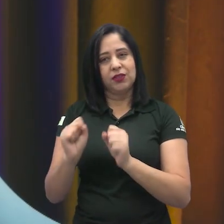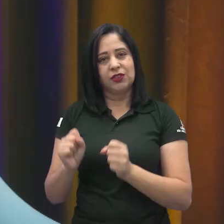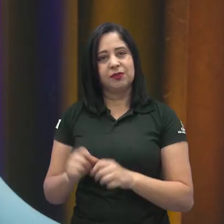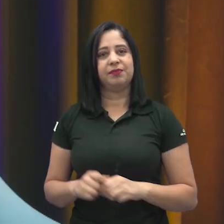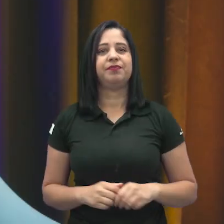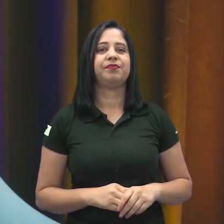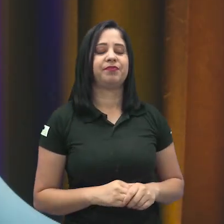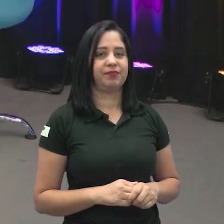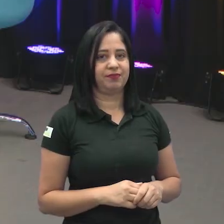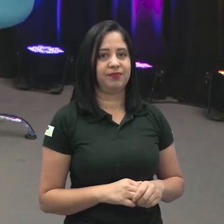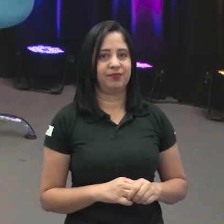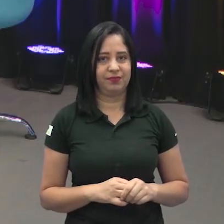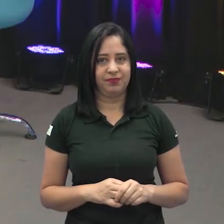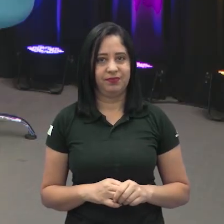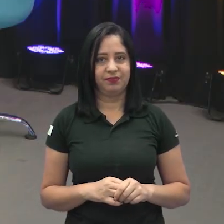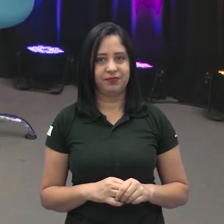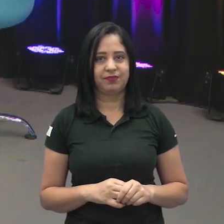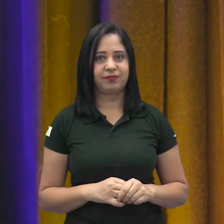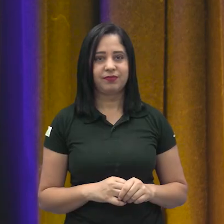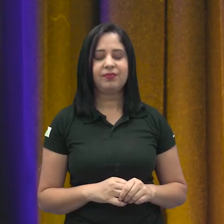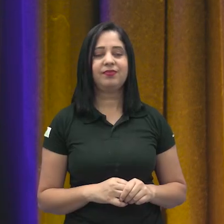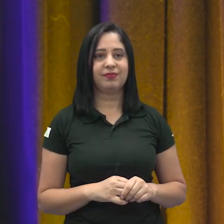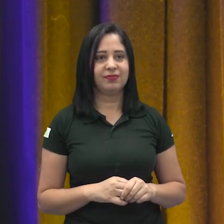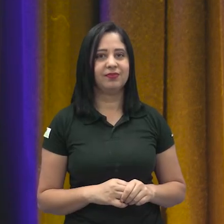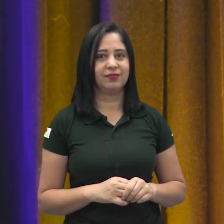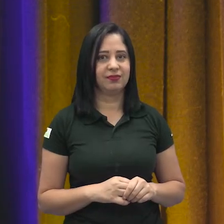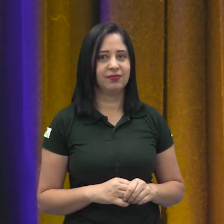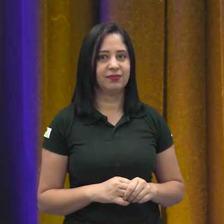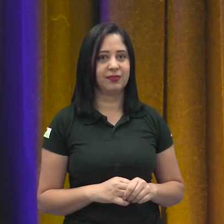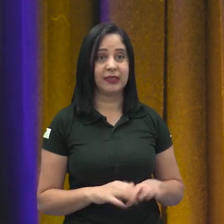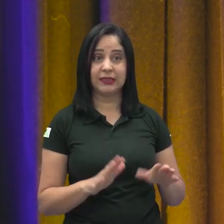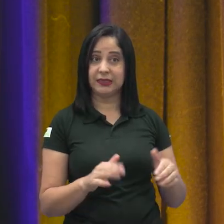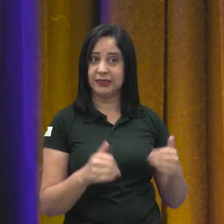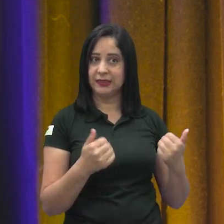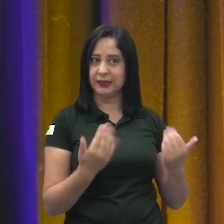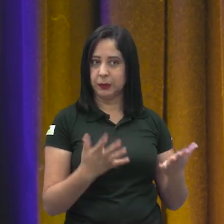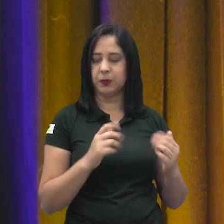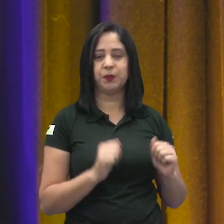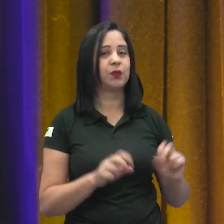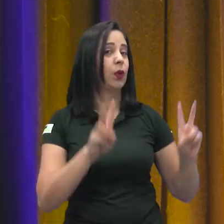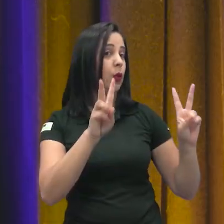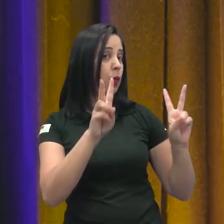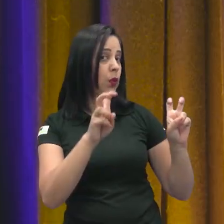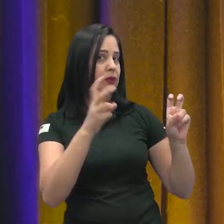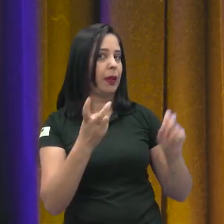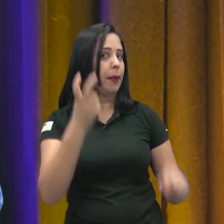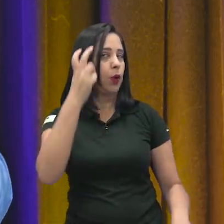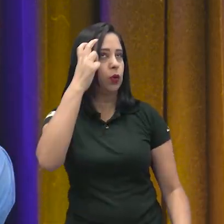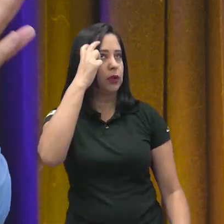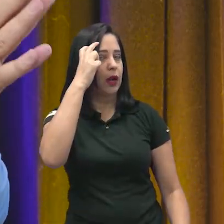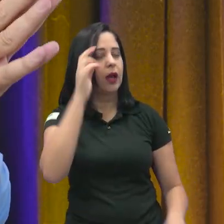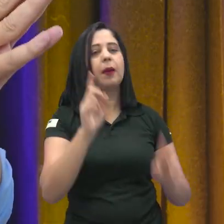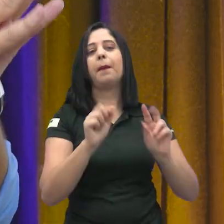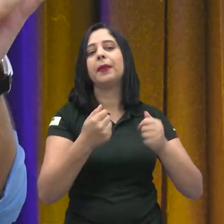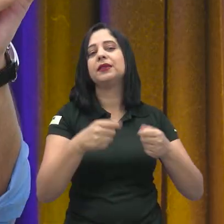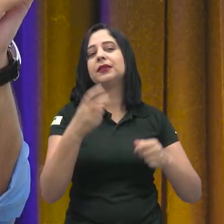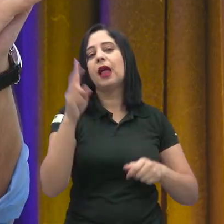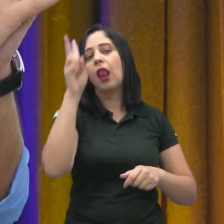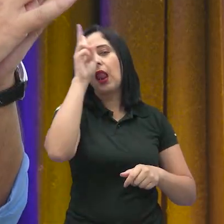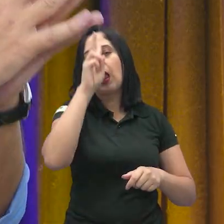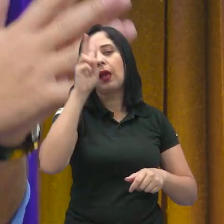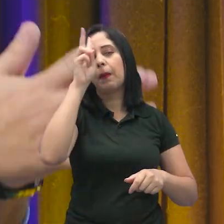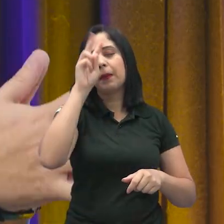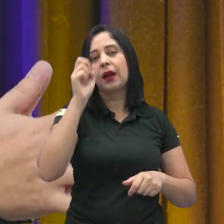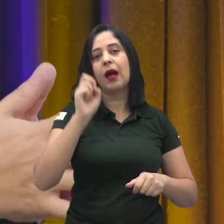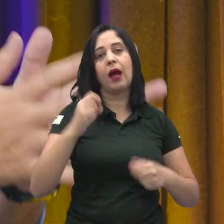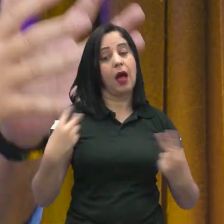você diria para eles? Olha, a gente pode atrelar as questões culturais nossas, voltando um pouco, resgatar as questões